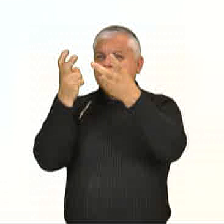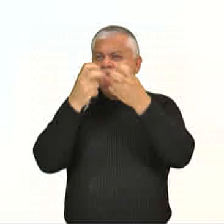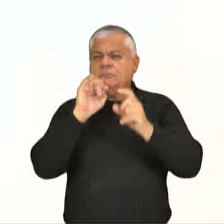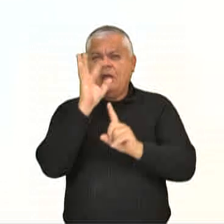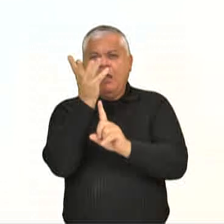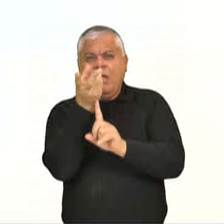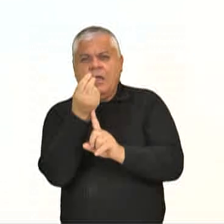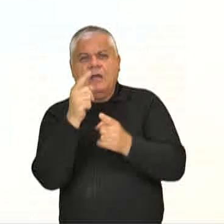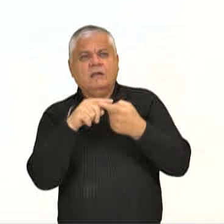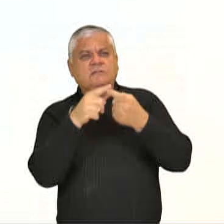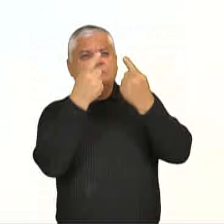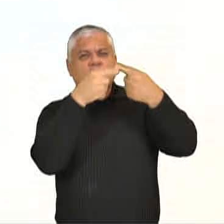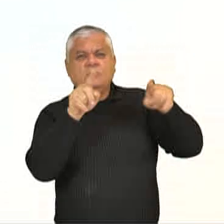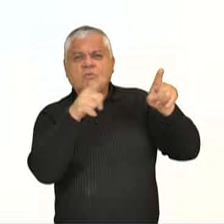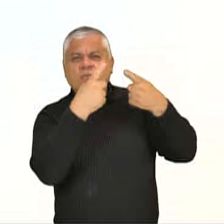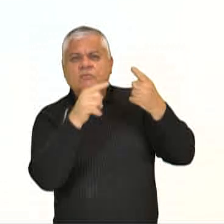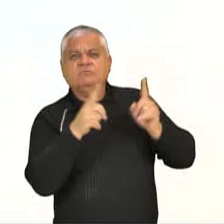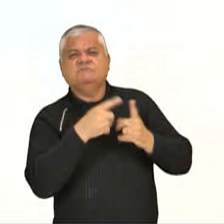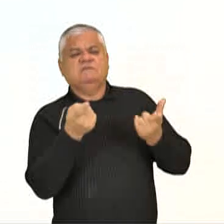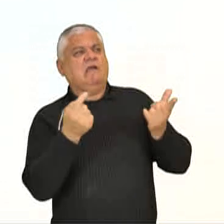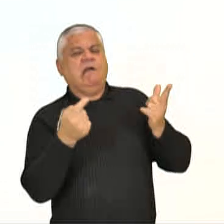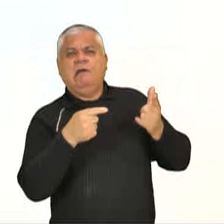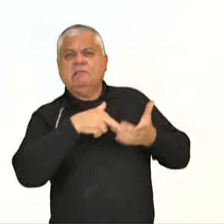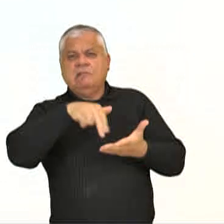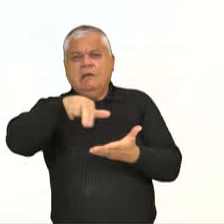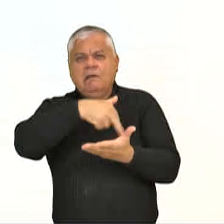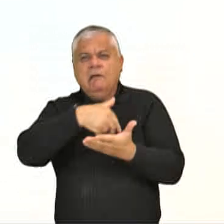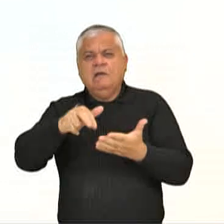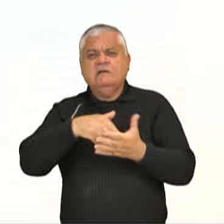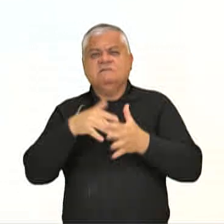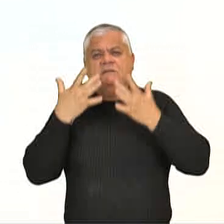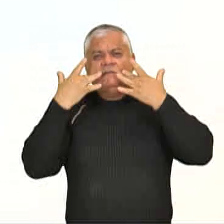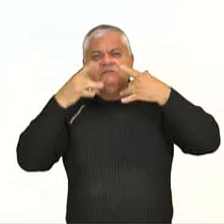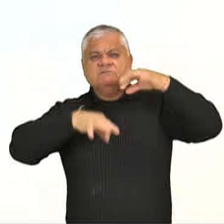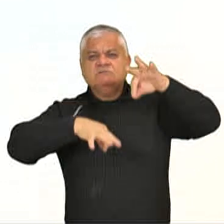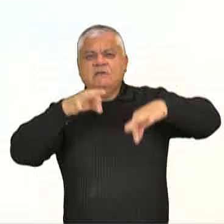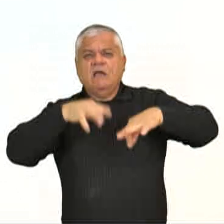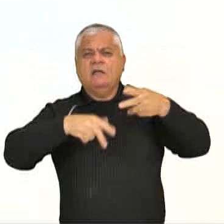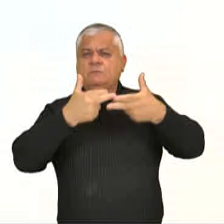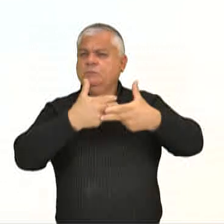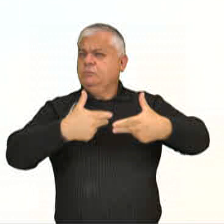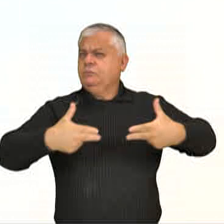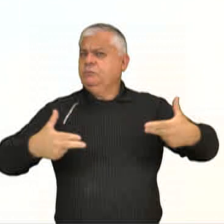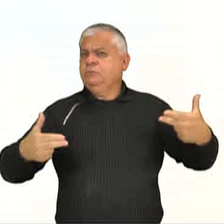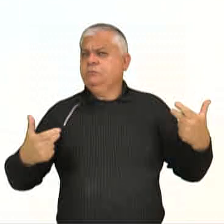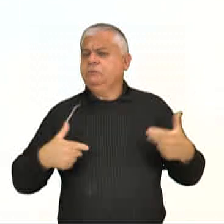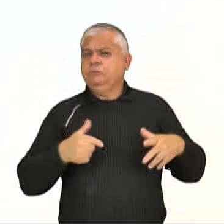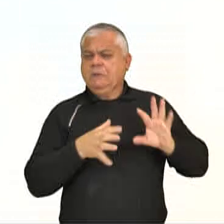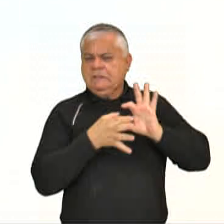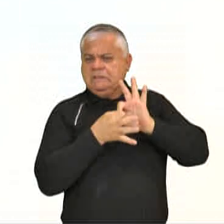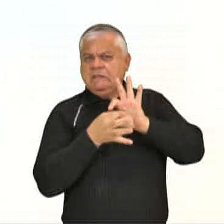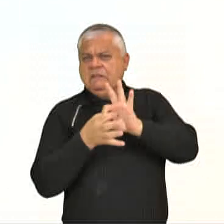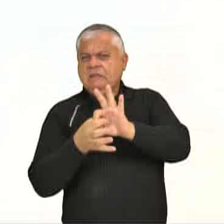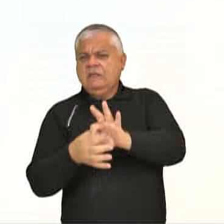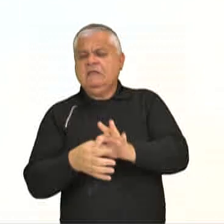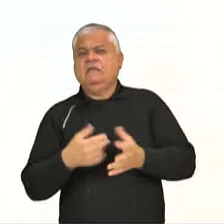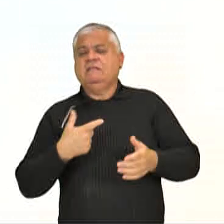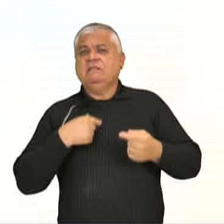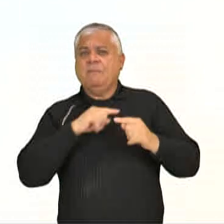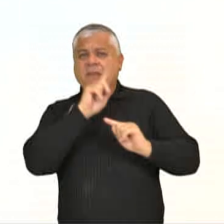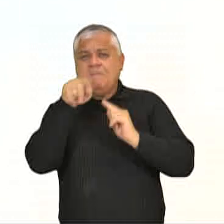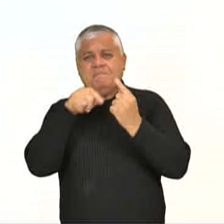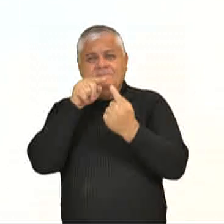a música, o teatro, a dança, as artes visuais e plásticas, reconhecer a intertextualidade, a metalinguagem e